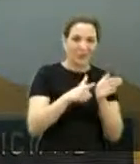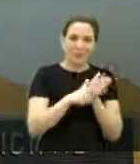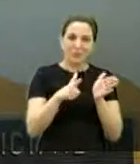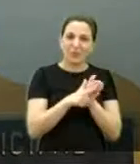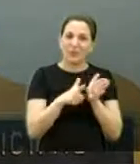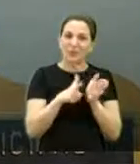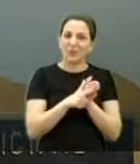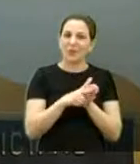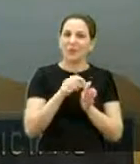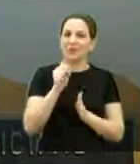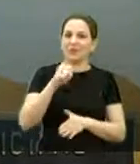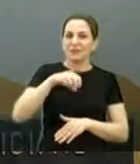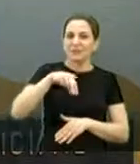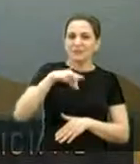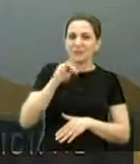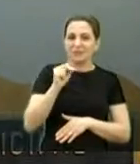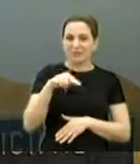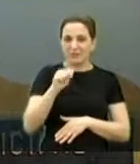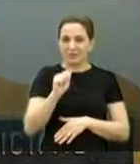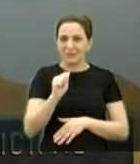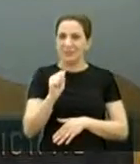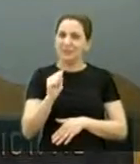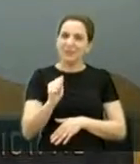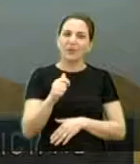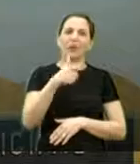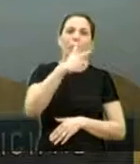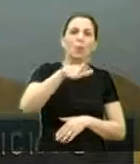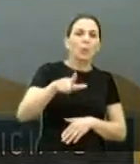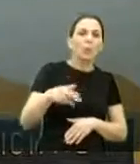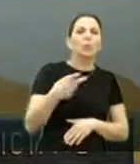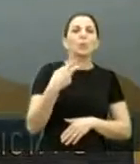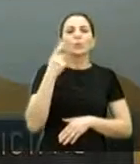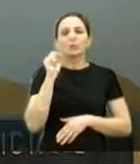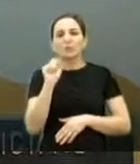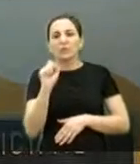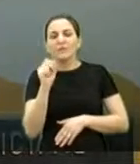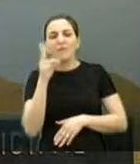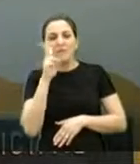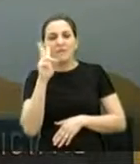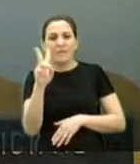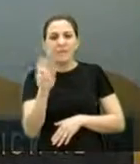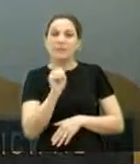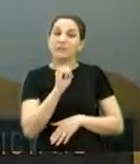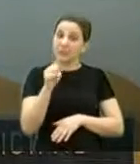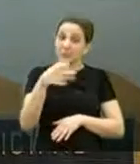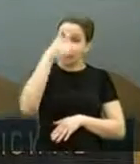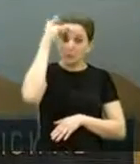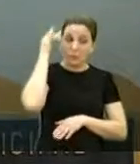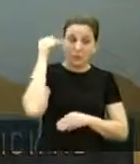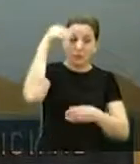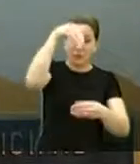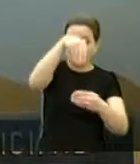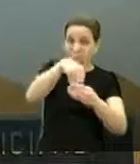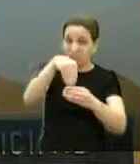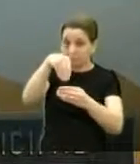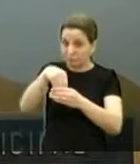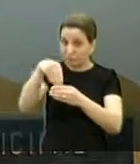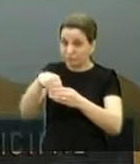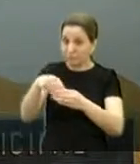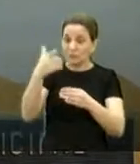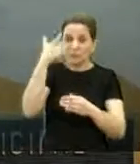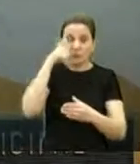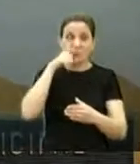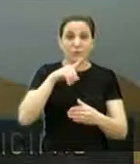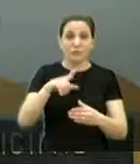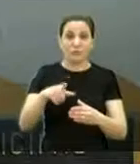do Santana. E assim, e uma das coisas que a gente tem que ver também, gente, é se os candidatos, né, eleitos,